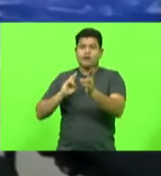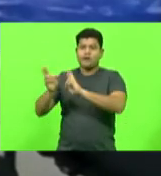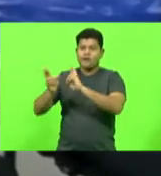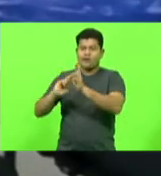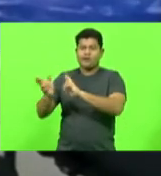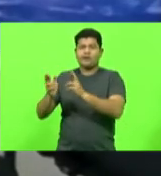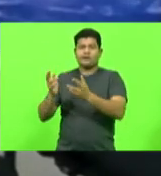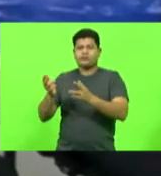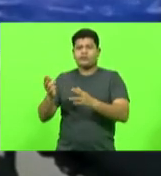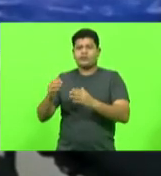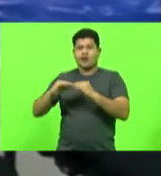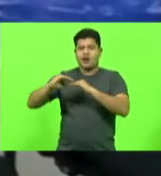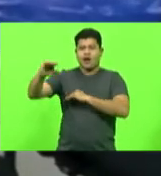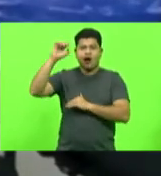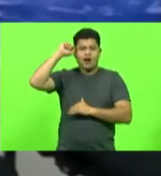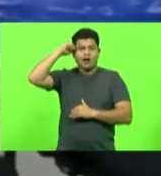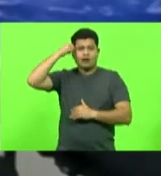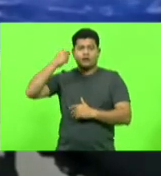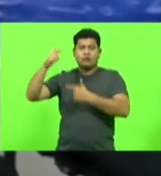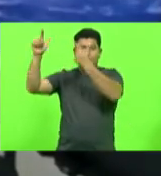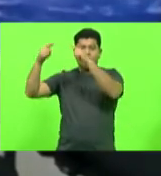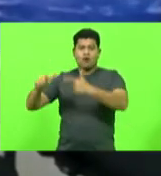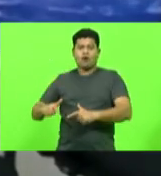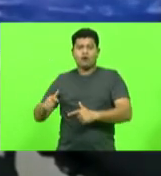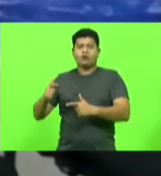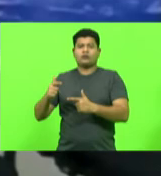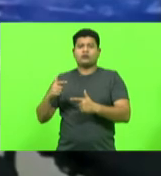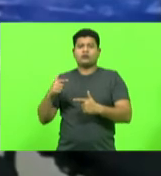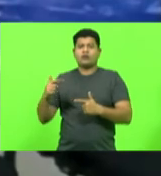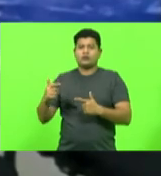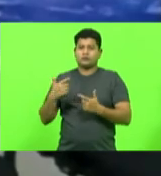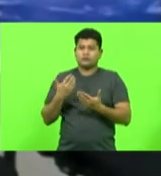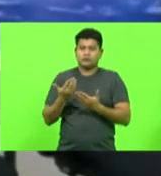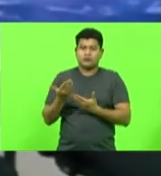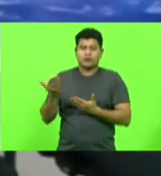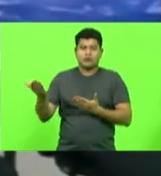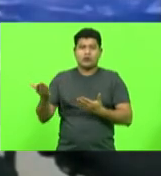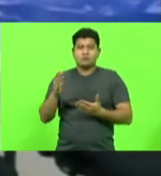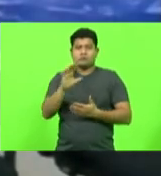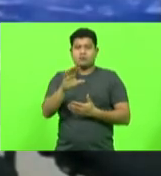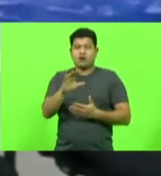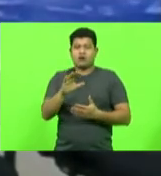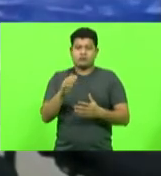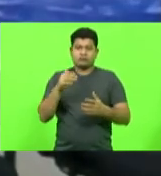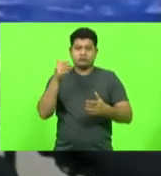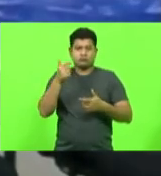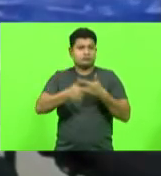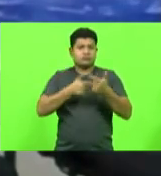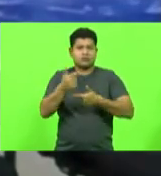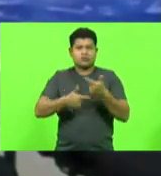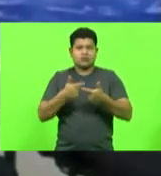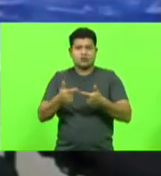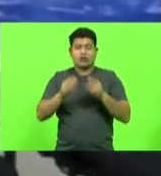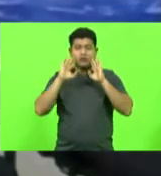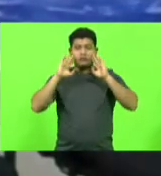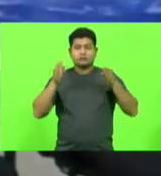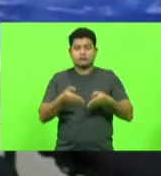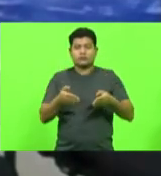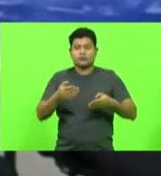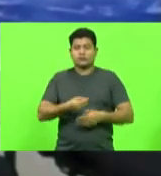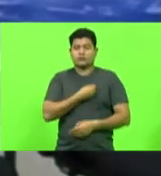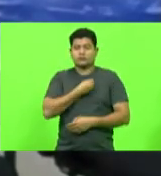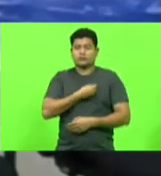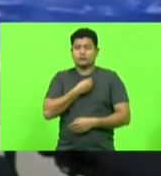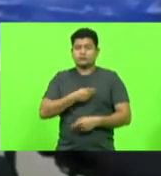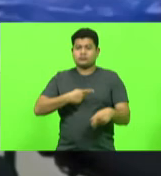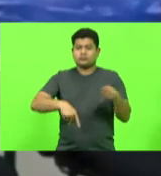asfaltos, outros equipamentos que não sejam atender as pessoas que vivem aqui no Estado de Santa Catarina. E a grande questão